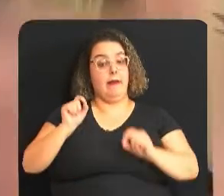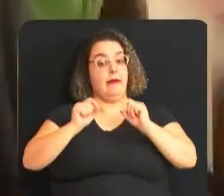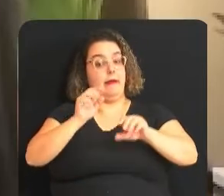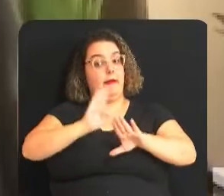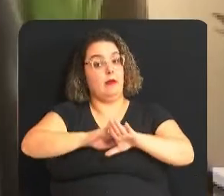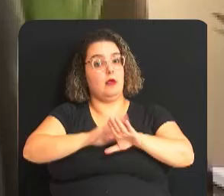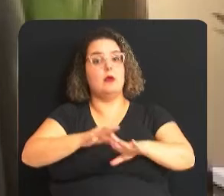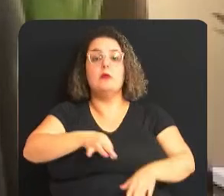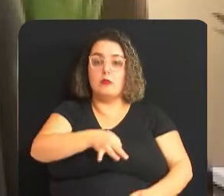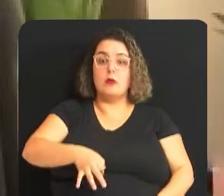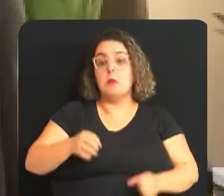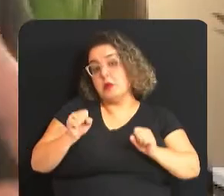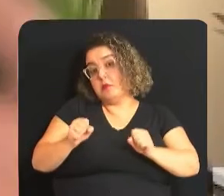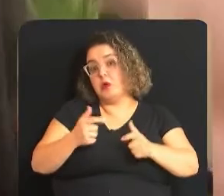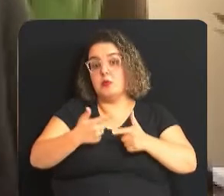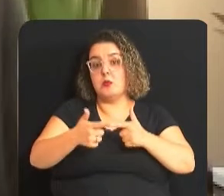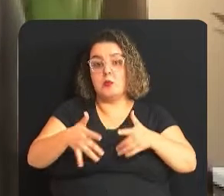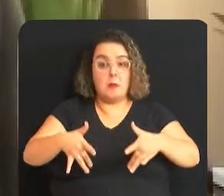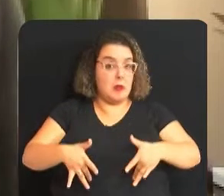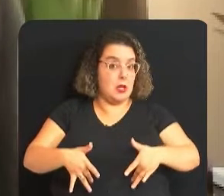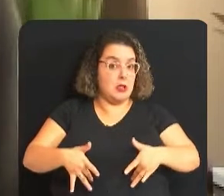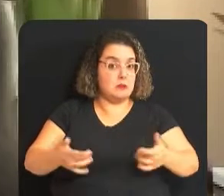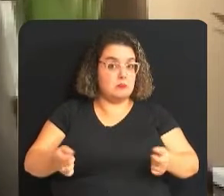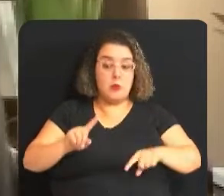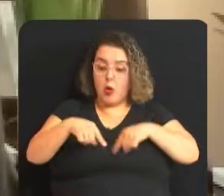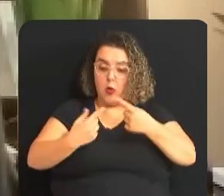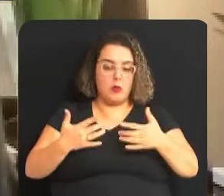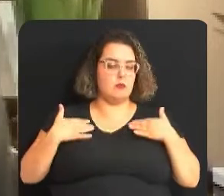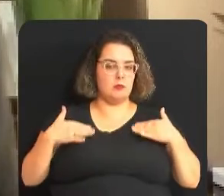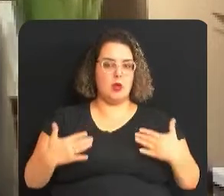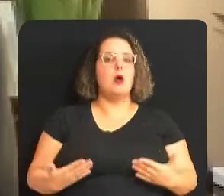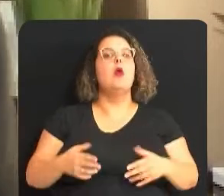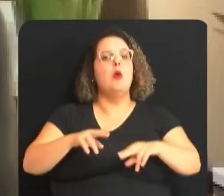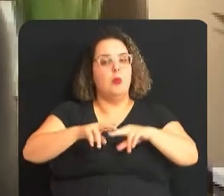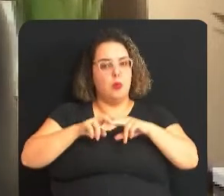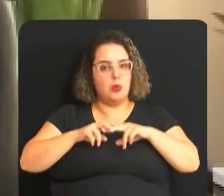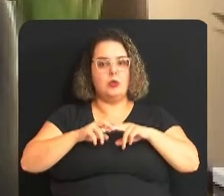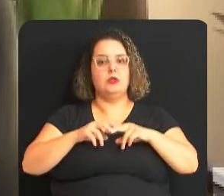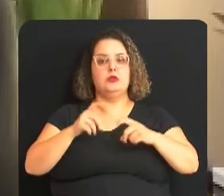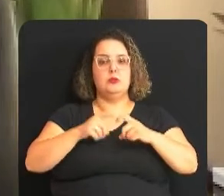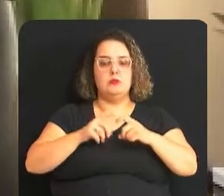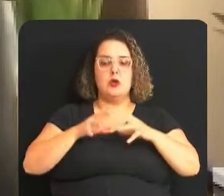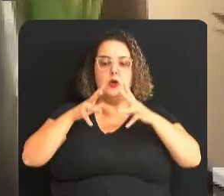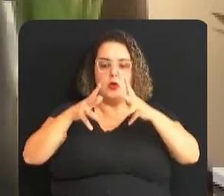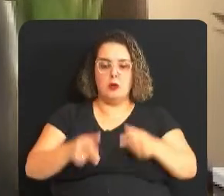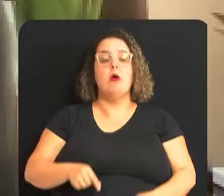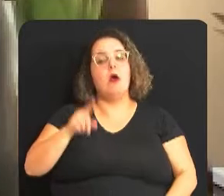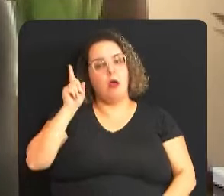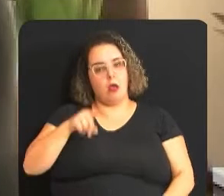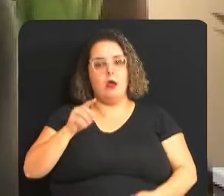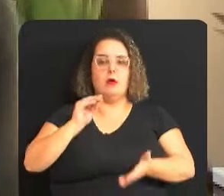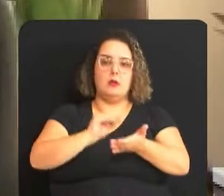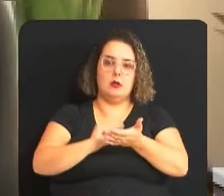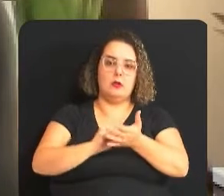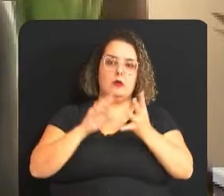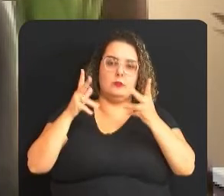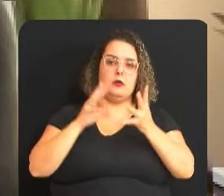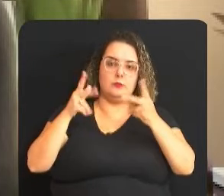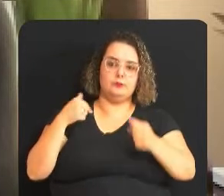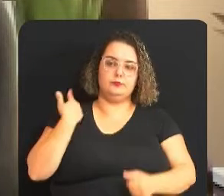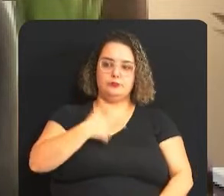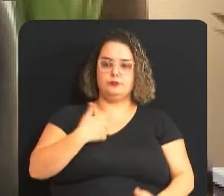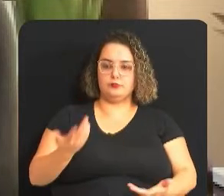problema pode ser renal, e pode ser de outra parte do corpo. Por isso que o clínico geral é o médico que faz falta hoje para todos nós. Doutora,